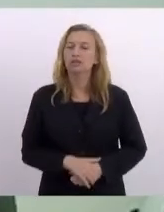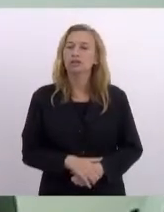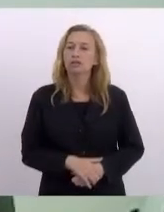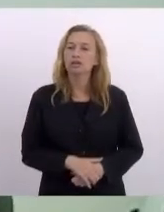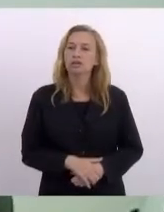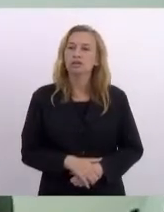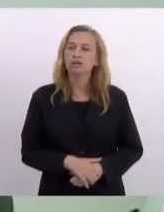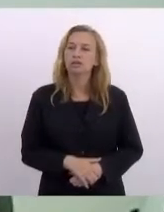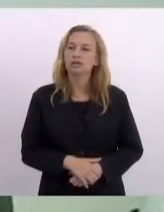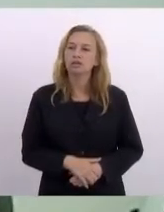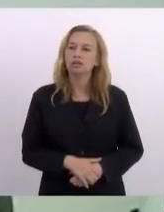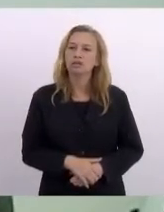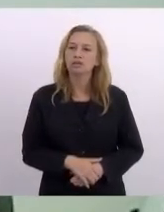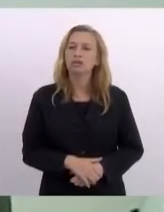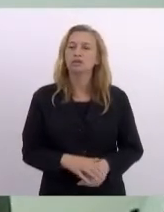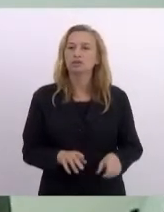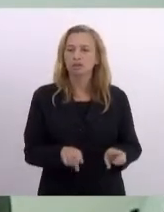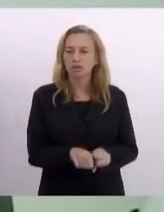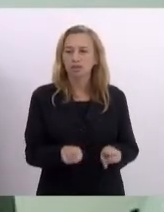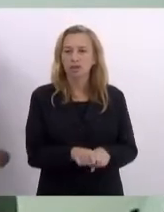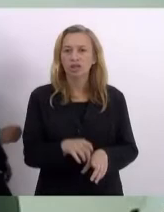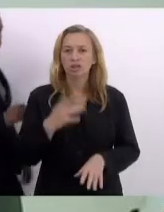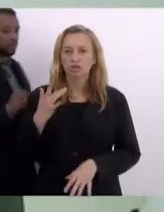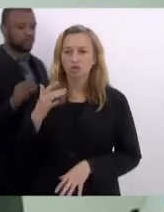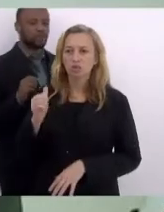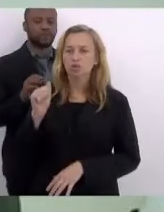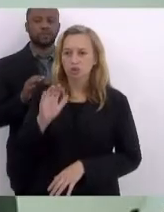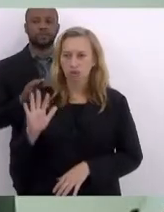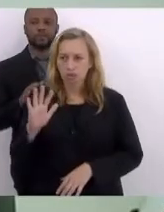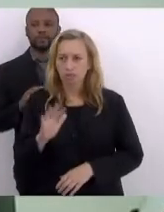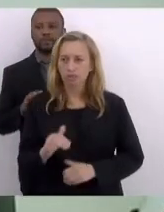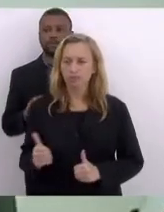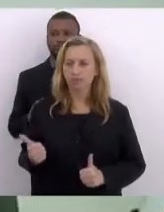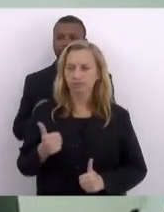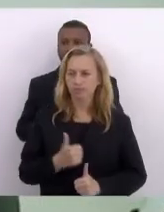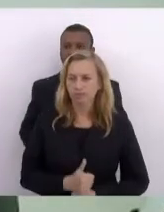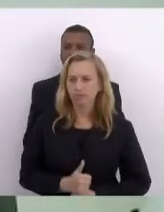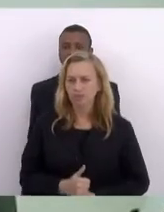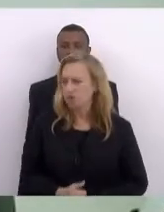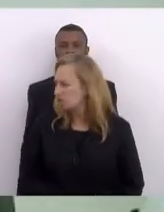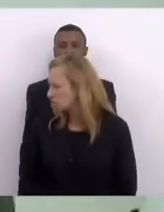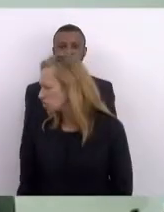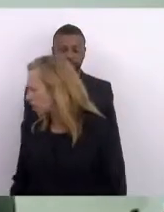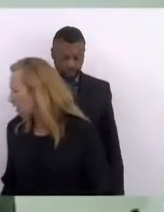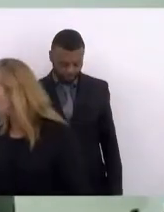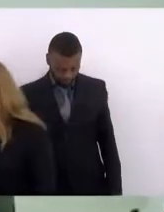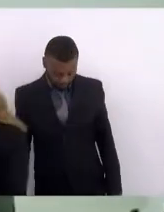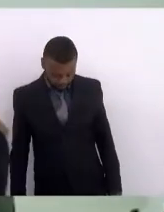e do Tesouro Nacional, colocando muitos e